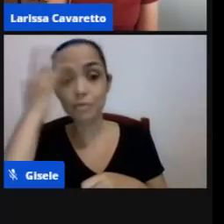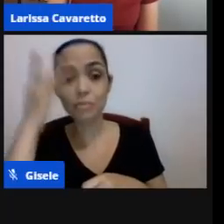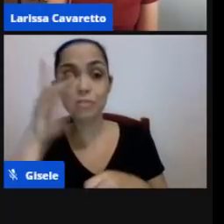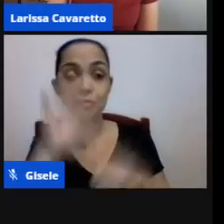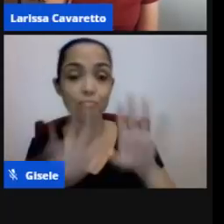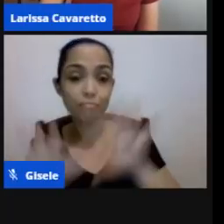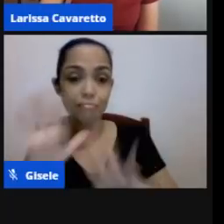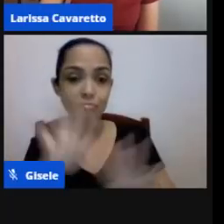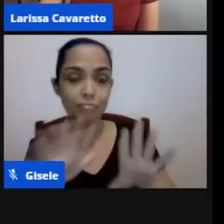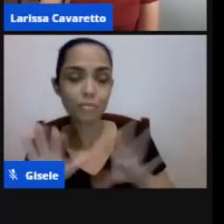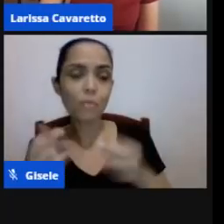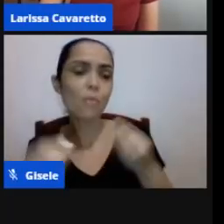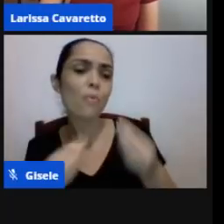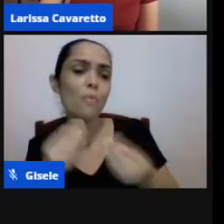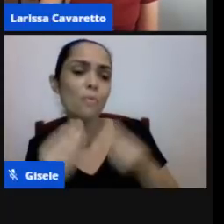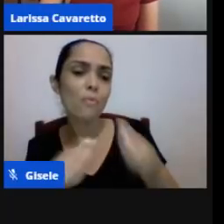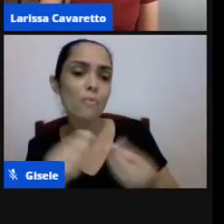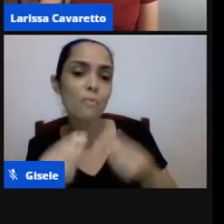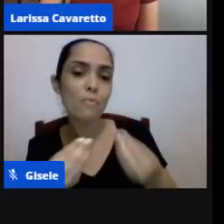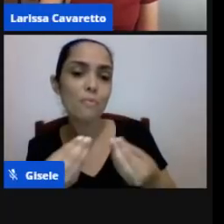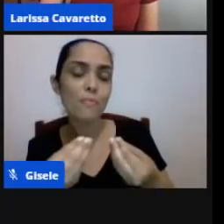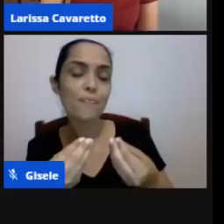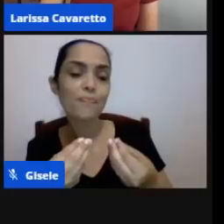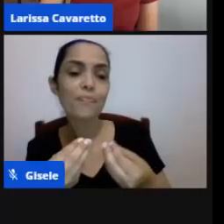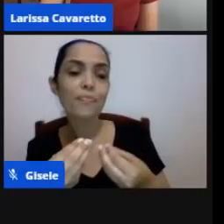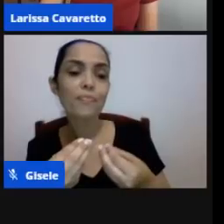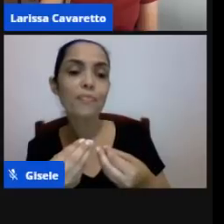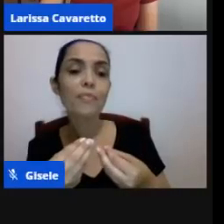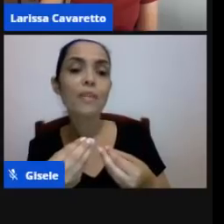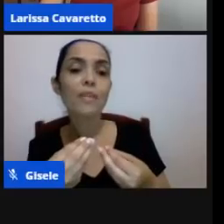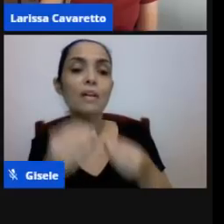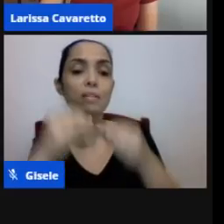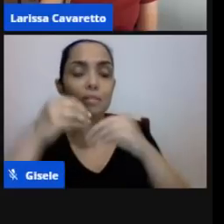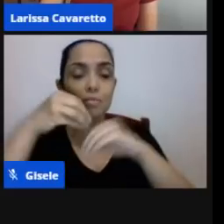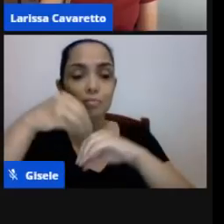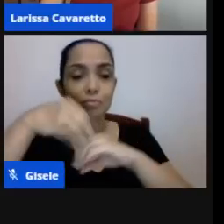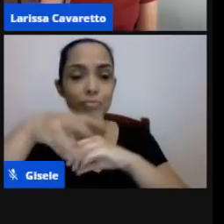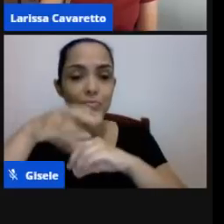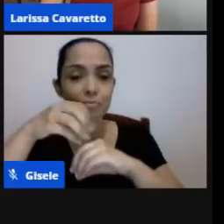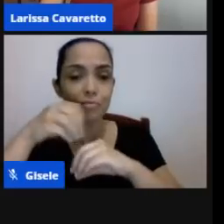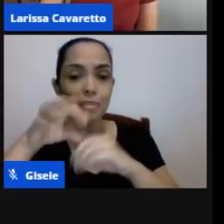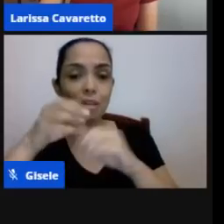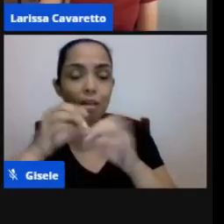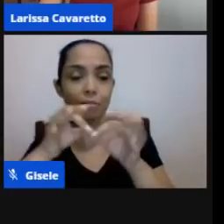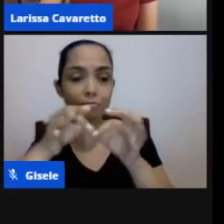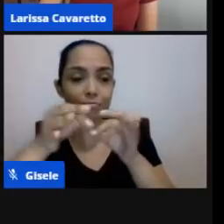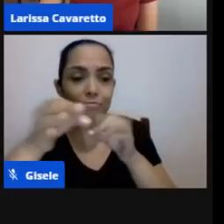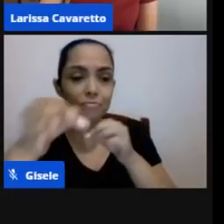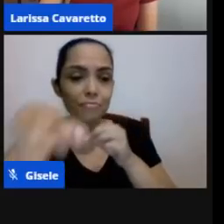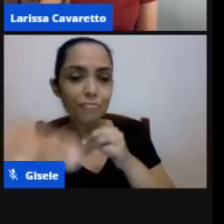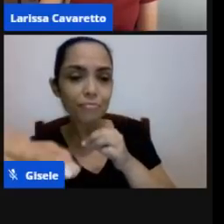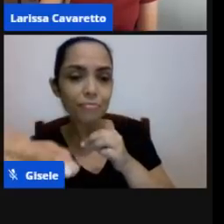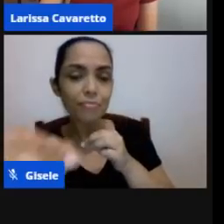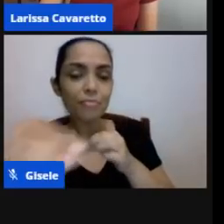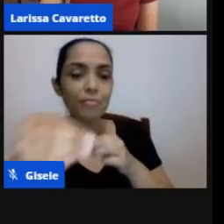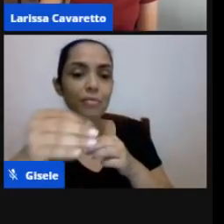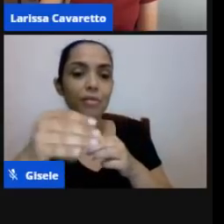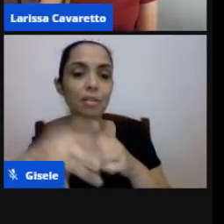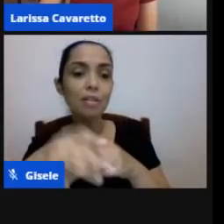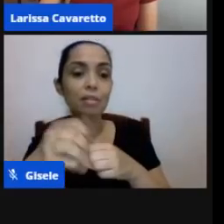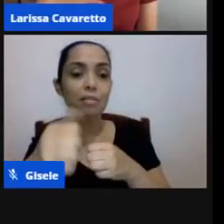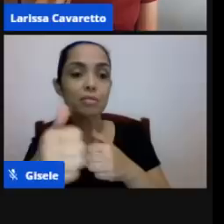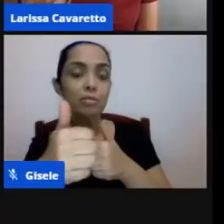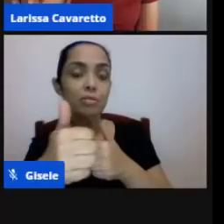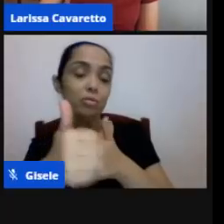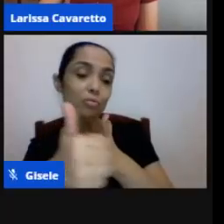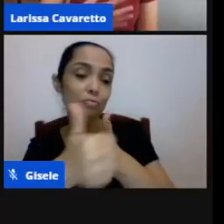precauções. E essas partículas elas atingem uma determinada distância de acordo com o